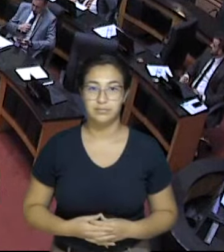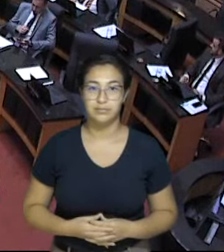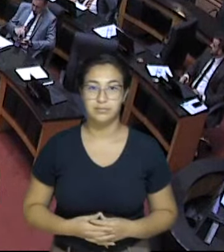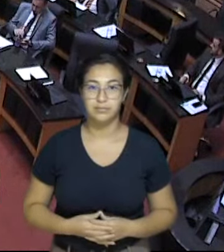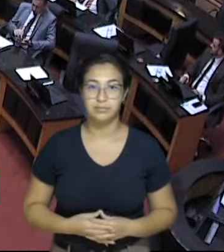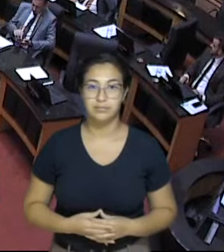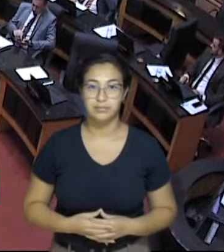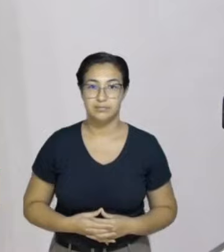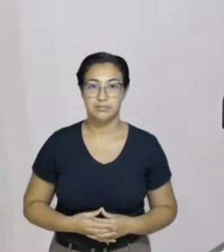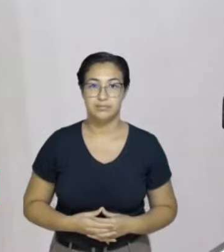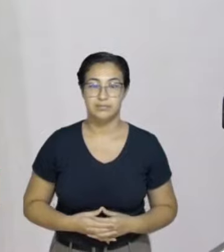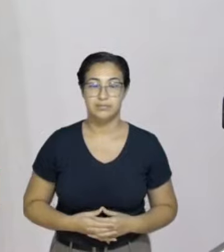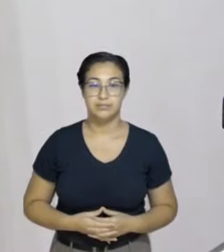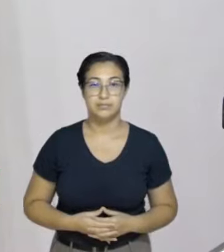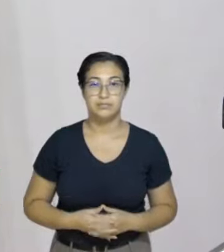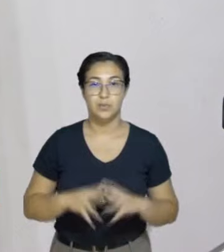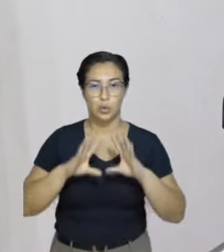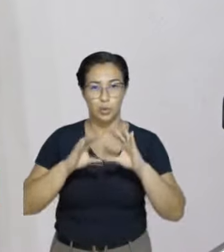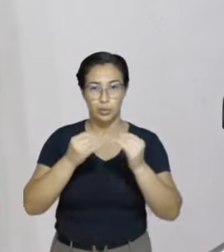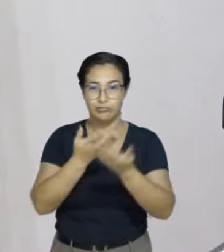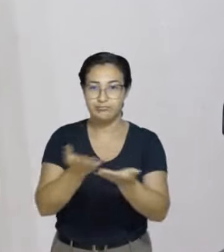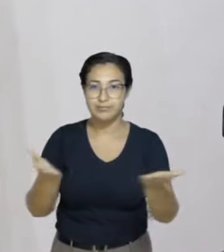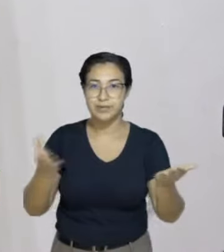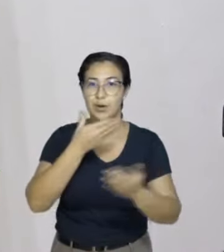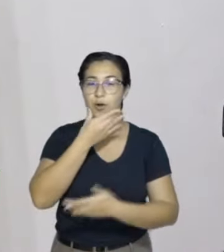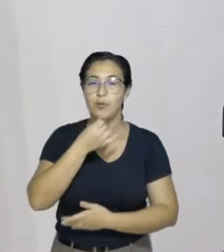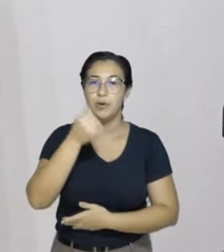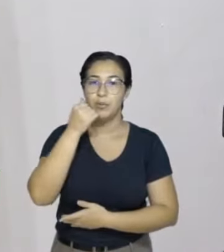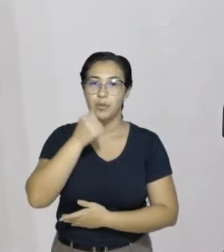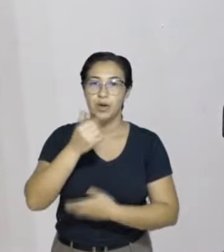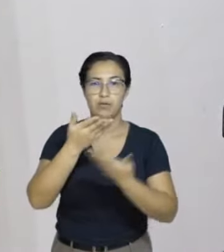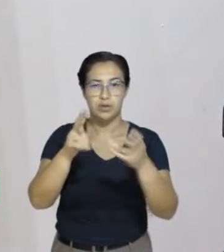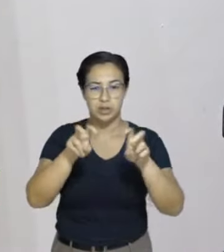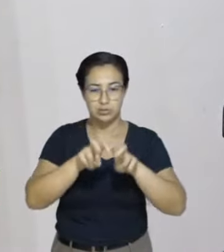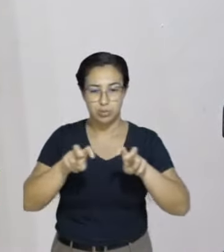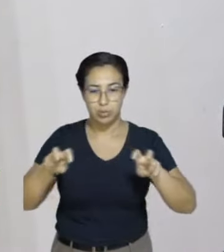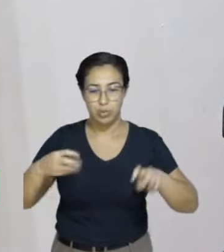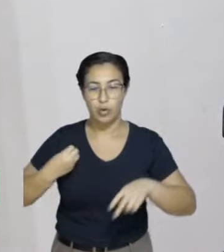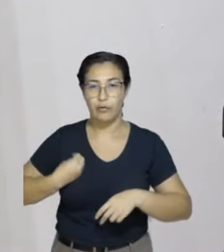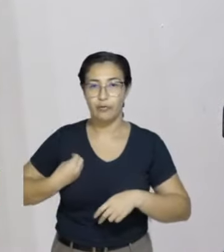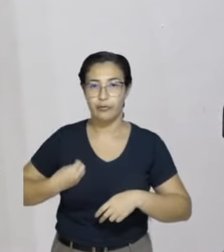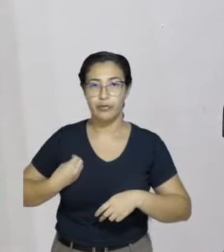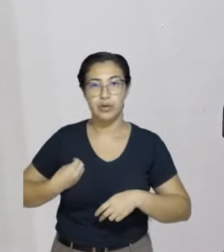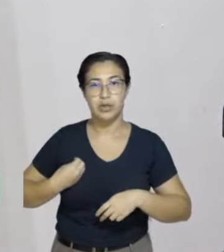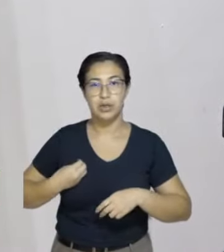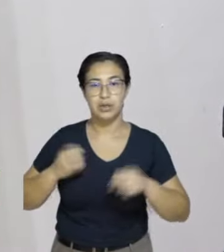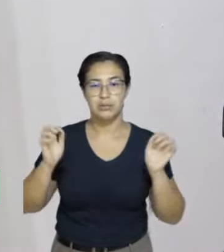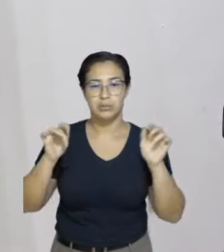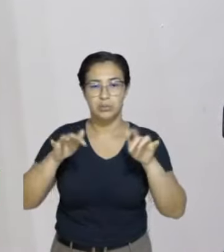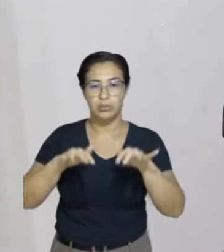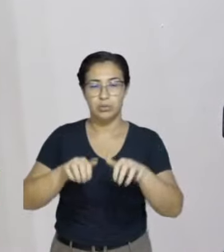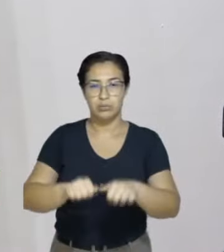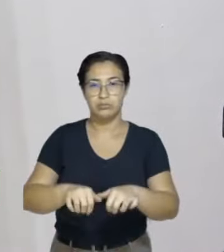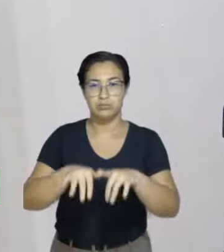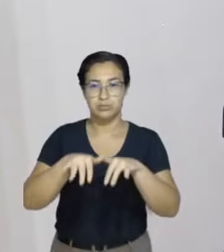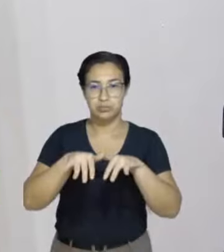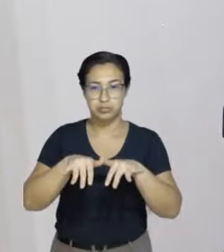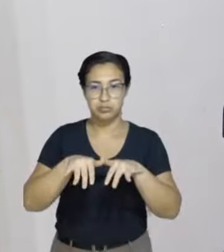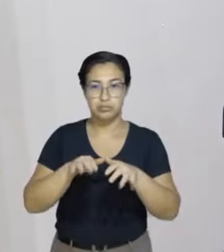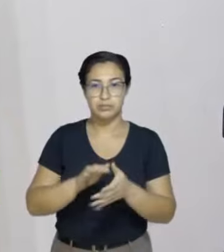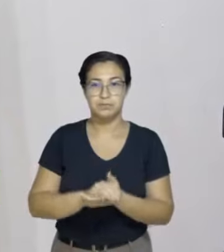Senhor presidente, senhoras e senhores parlamentares, pessoal que nos segue aqui no plenário